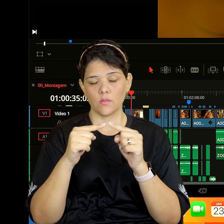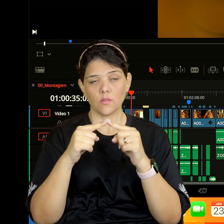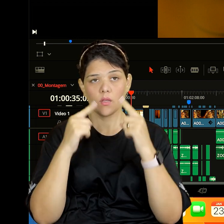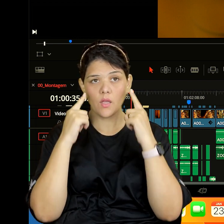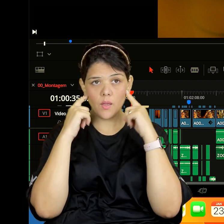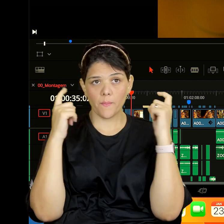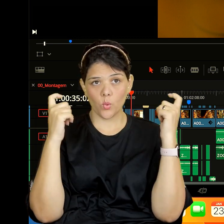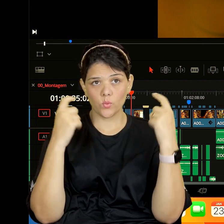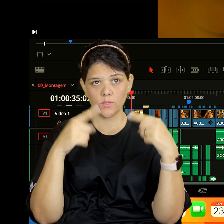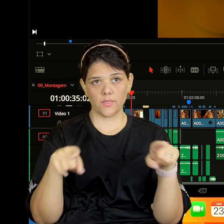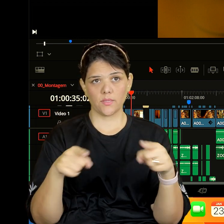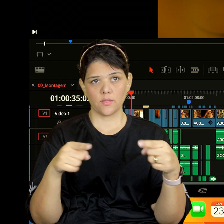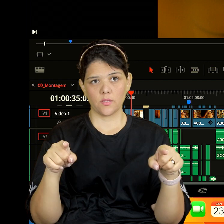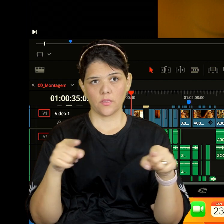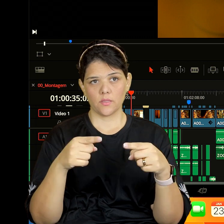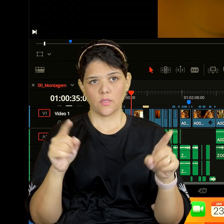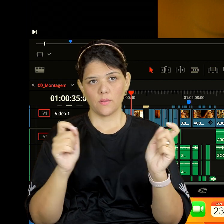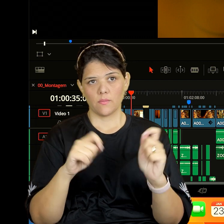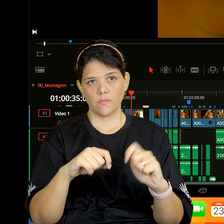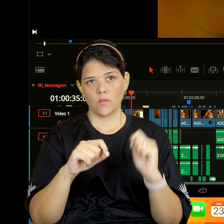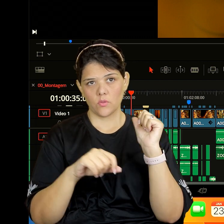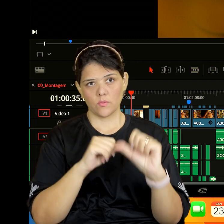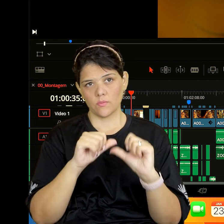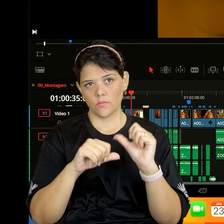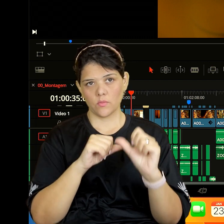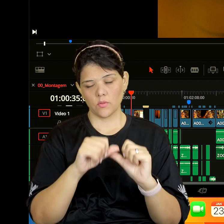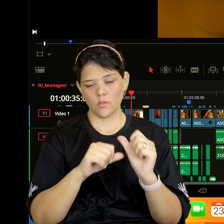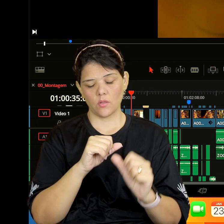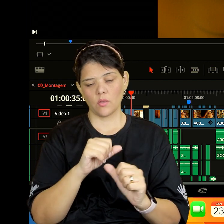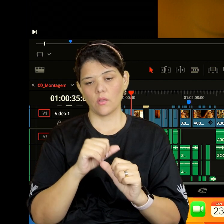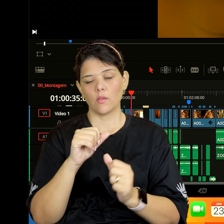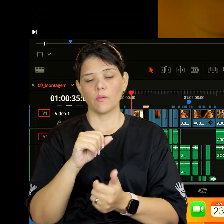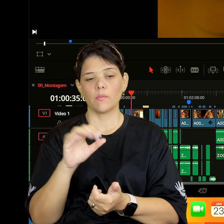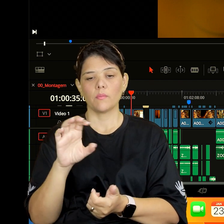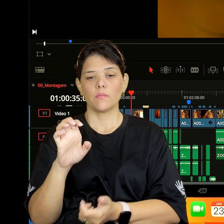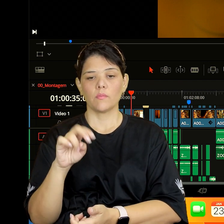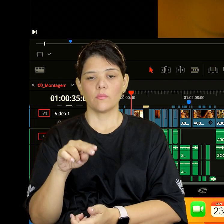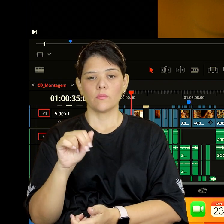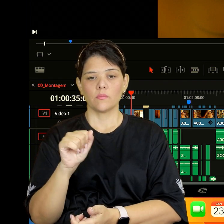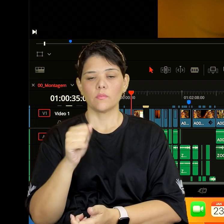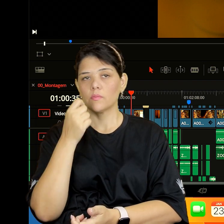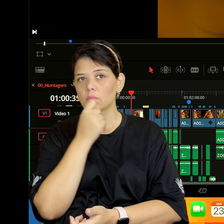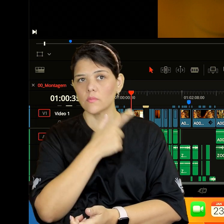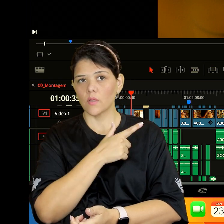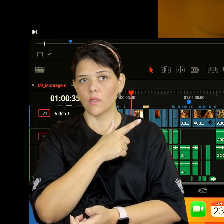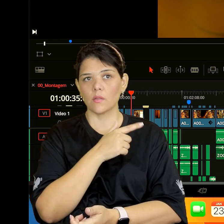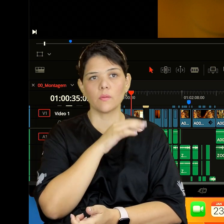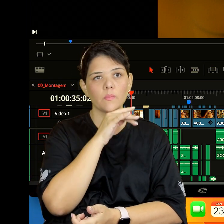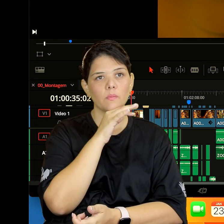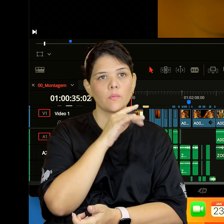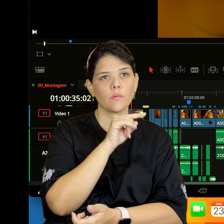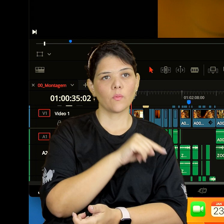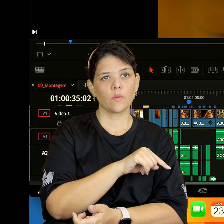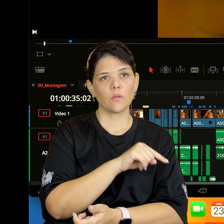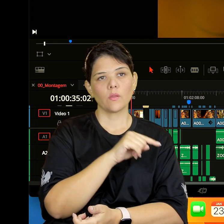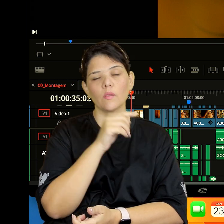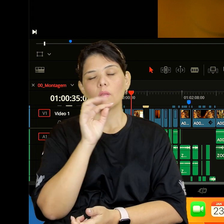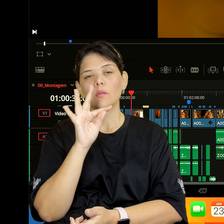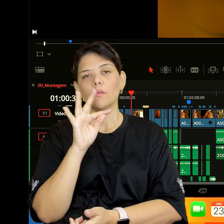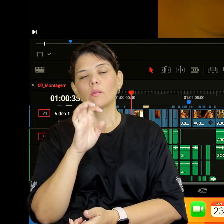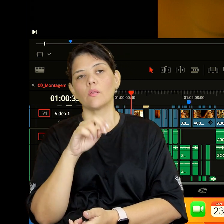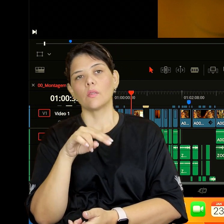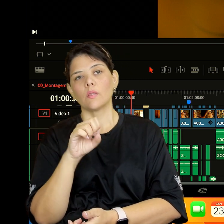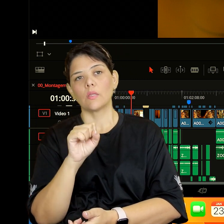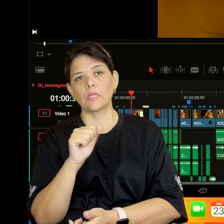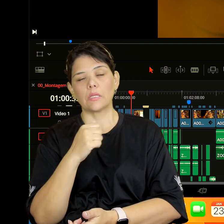cena dramática para uma cena engraçada, uma cena tensa para uma cena ridícula. Então, tudo que a gente